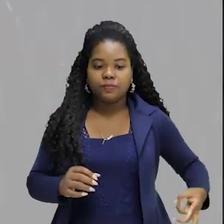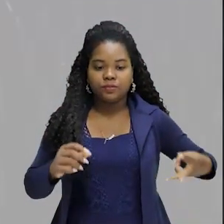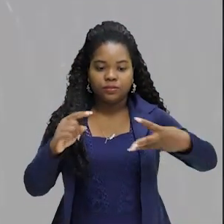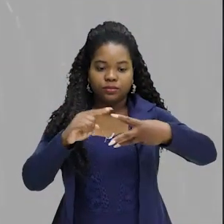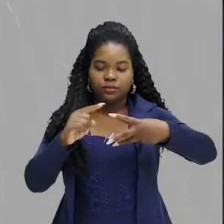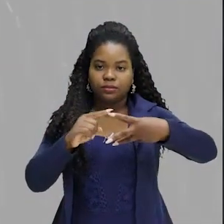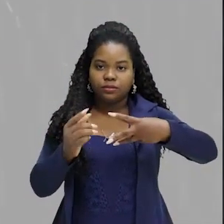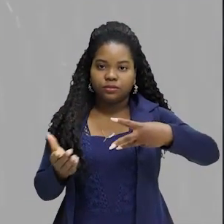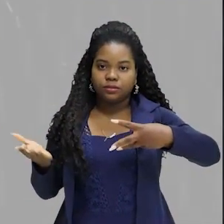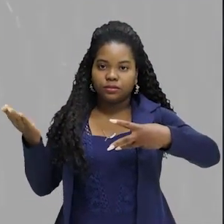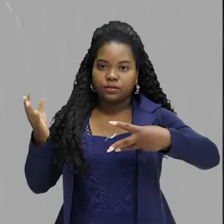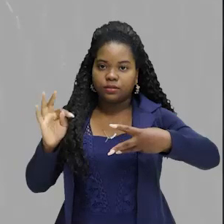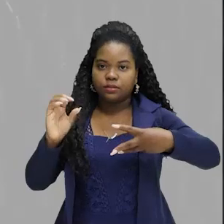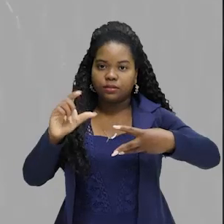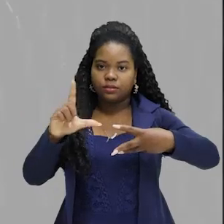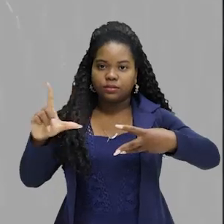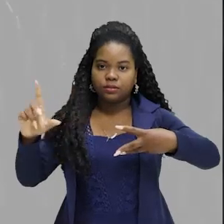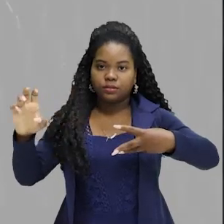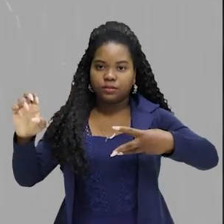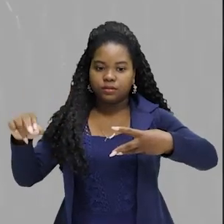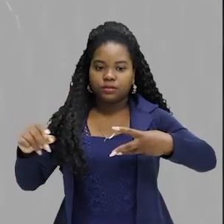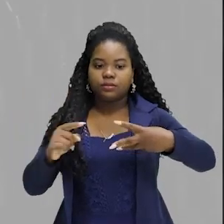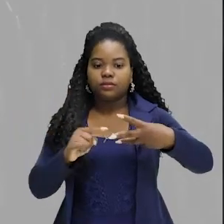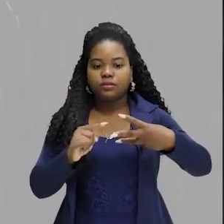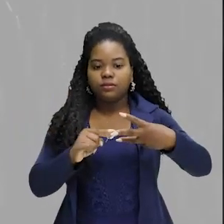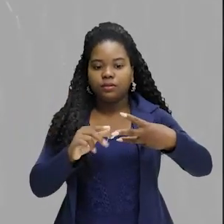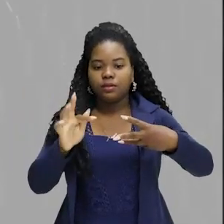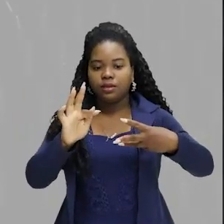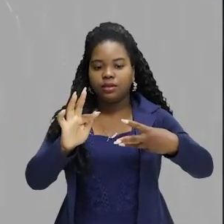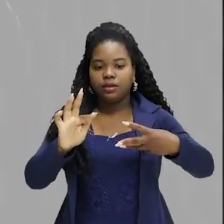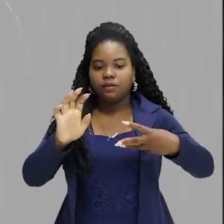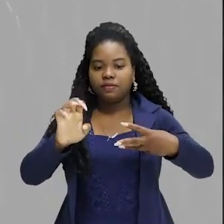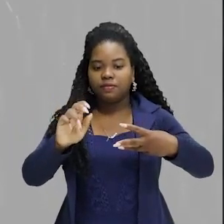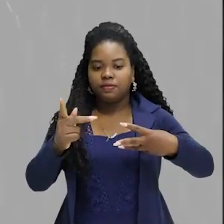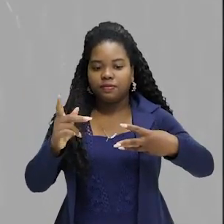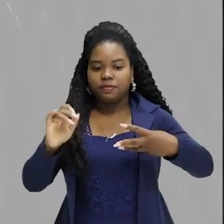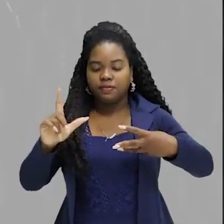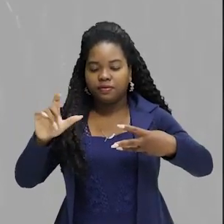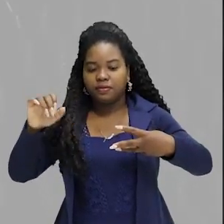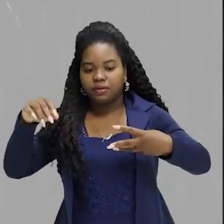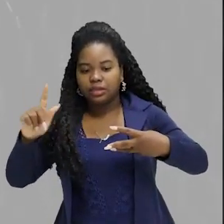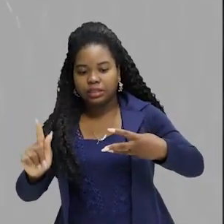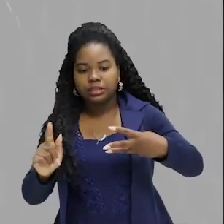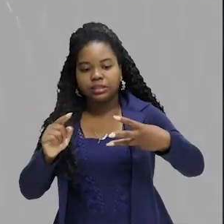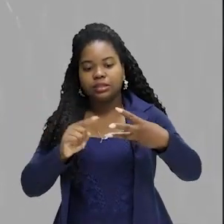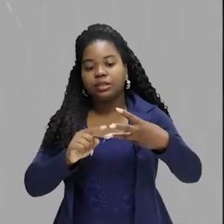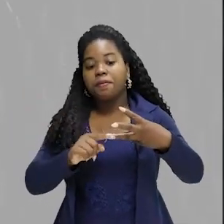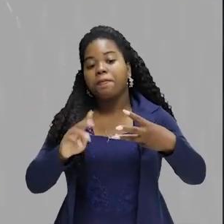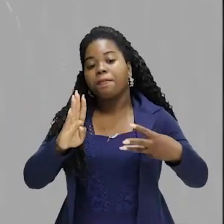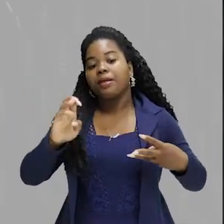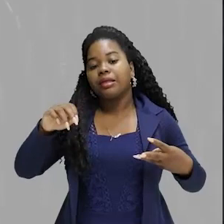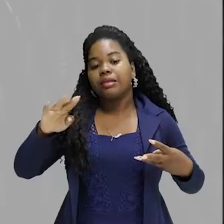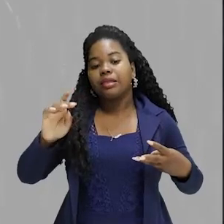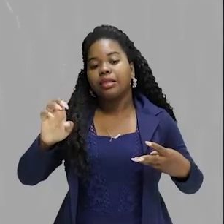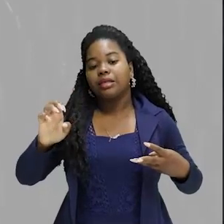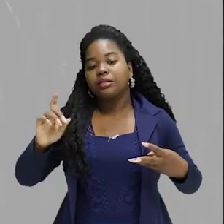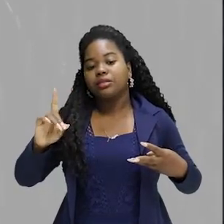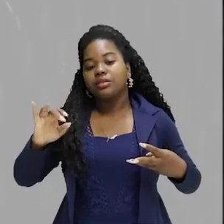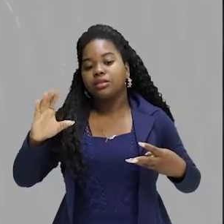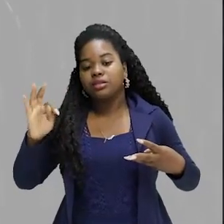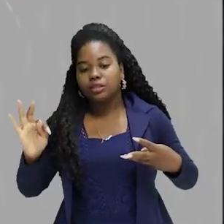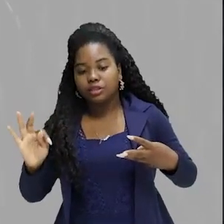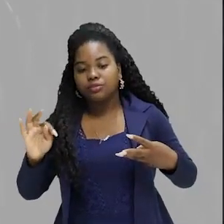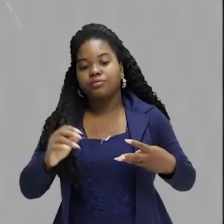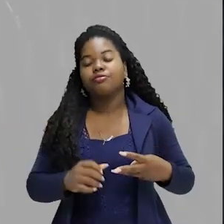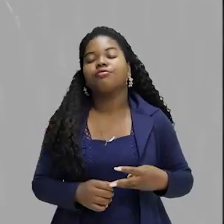de Tollens, o reativo de Fehlin e o reativo de Benedict, certo? Chamar